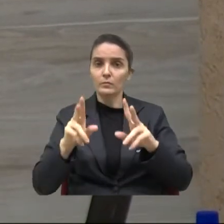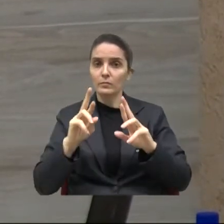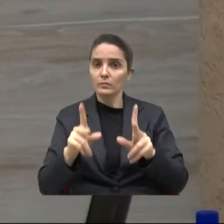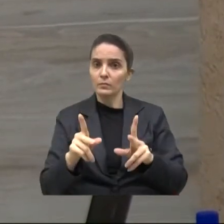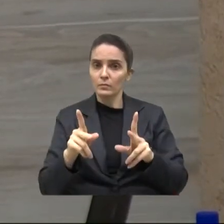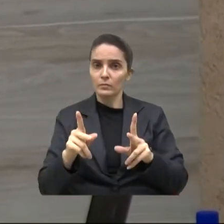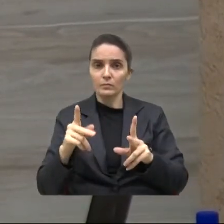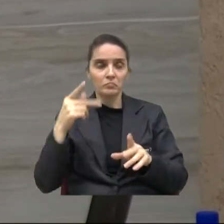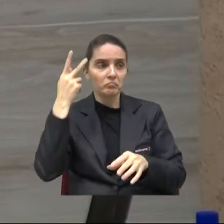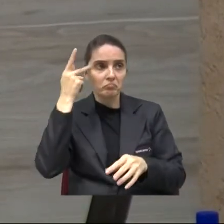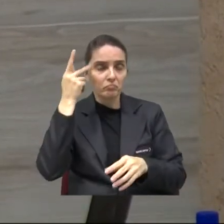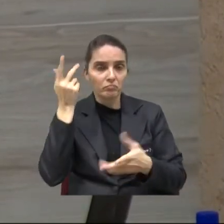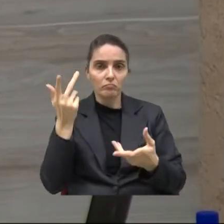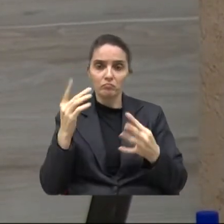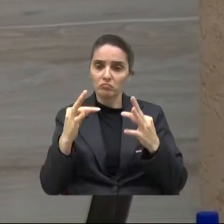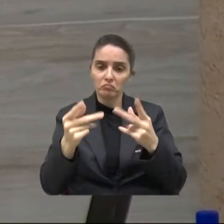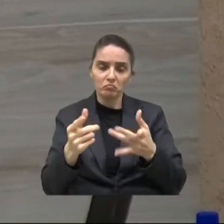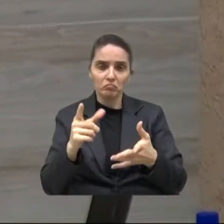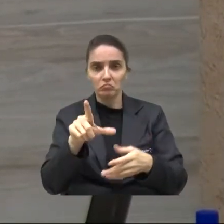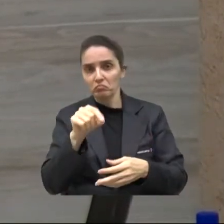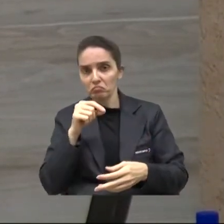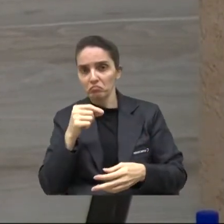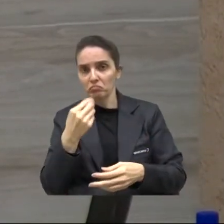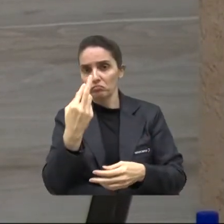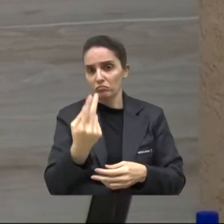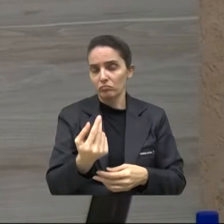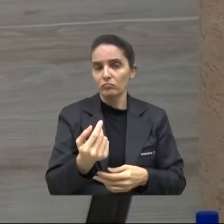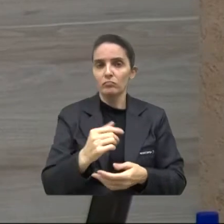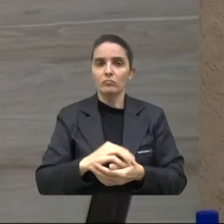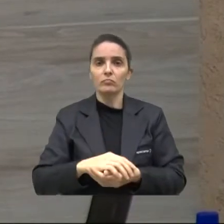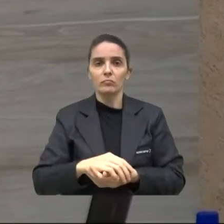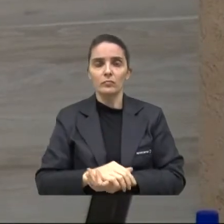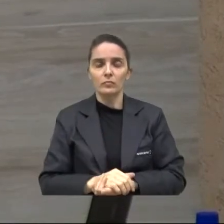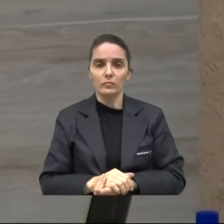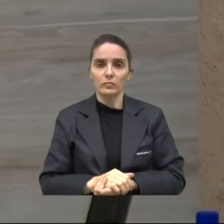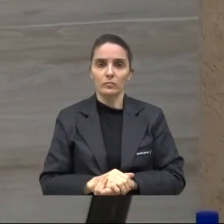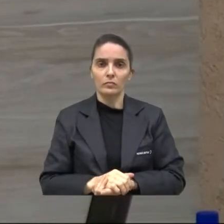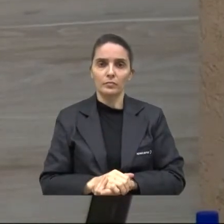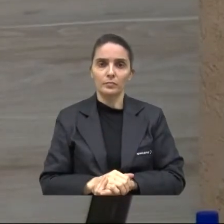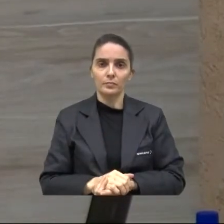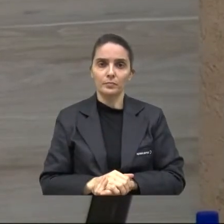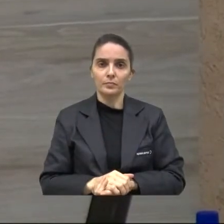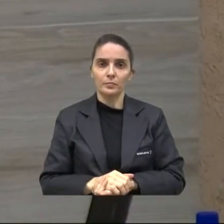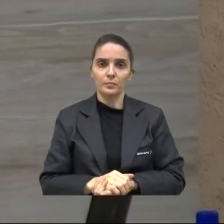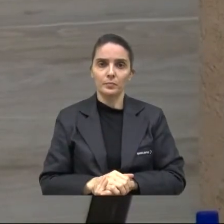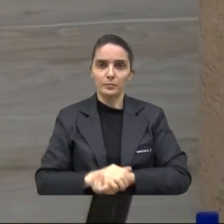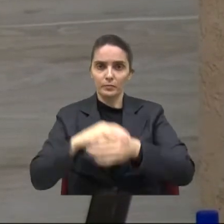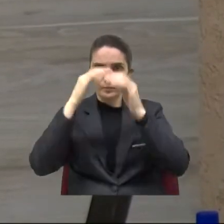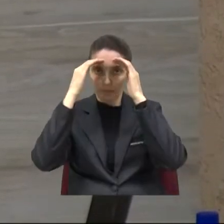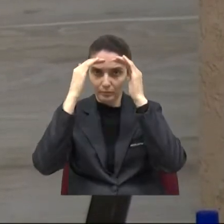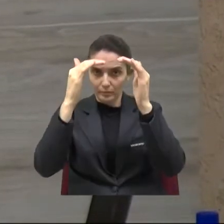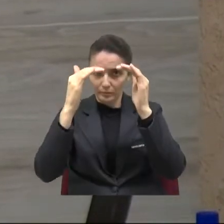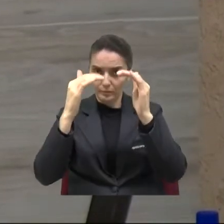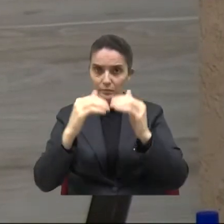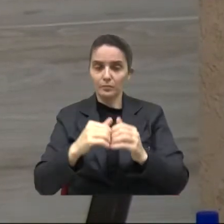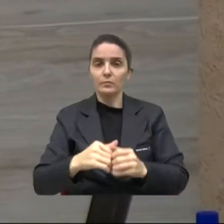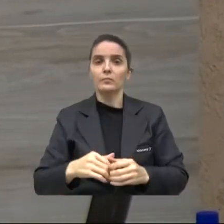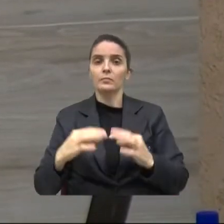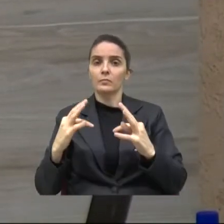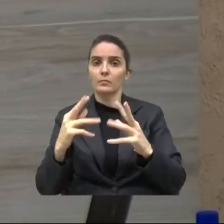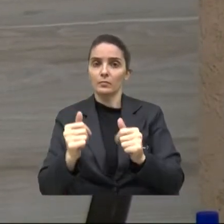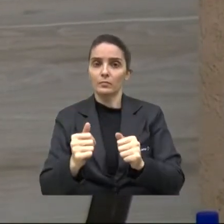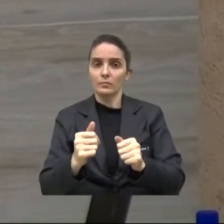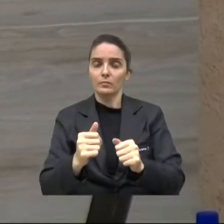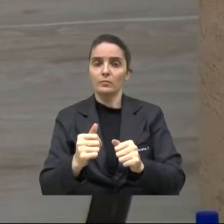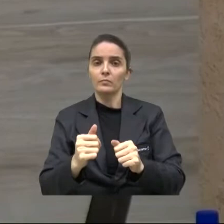pode achar a escolha nossa. É somente essa colocação. Respeito é bom e é para todos. Lei é